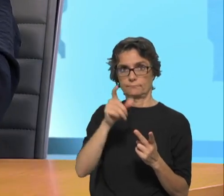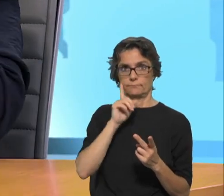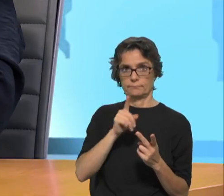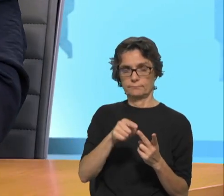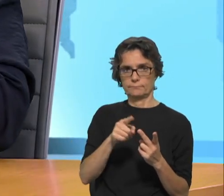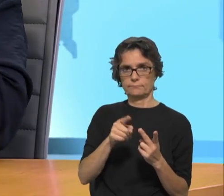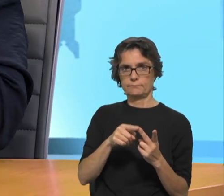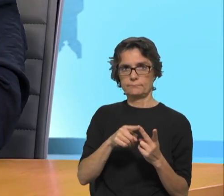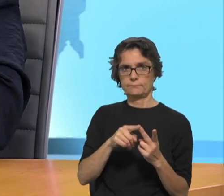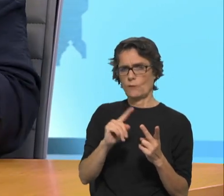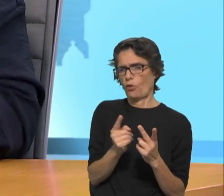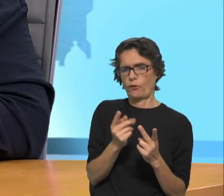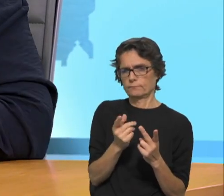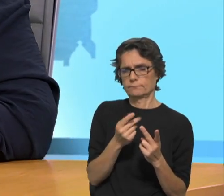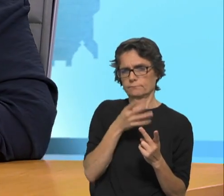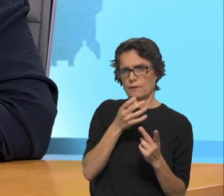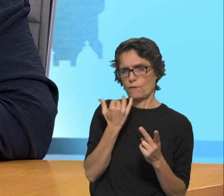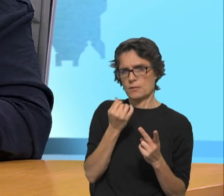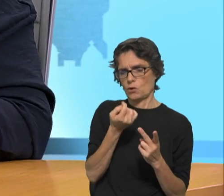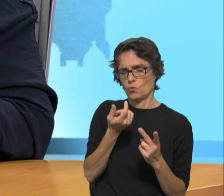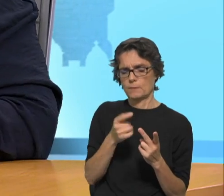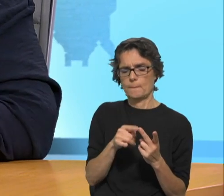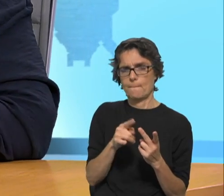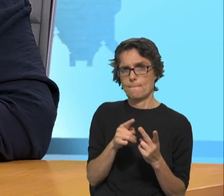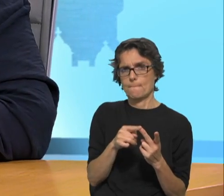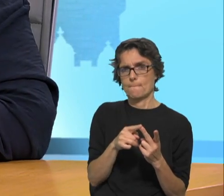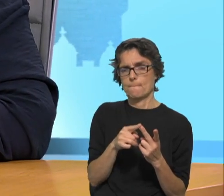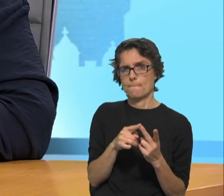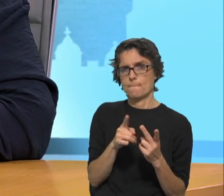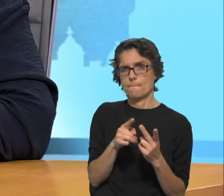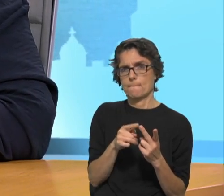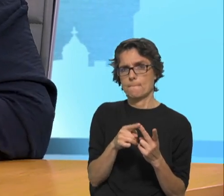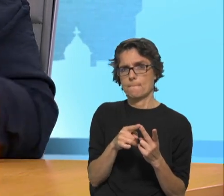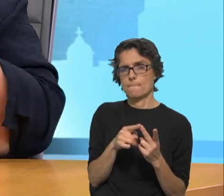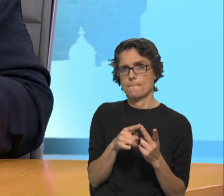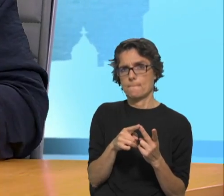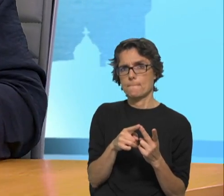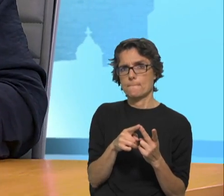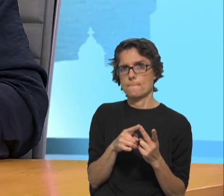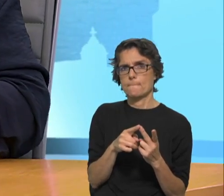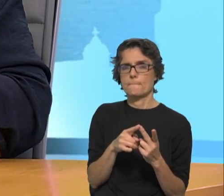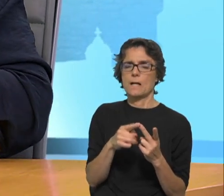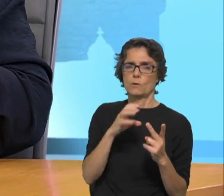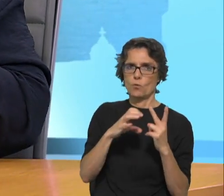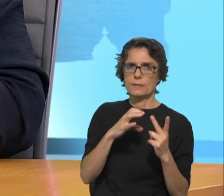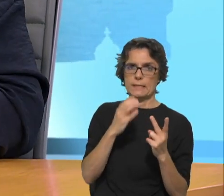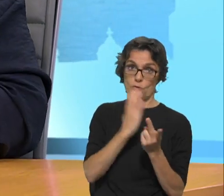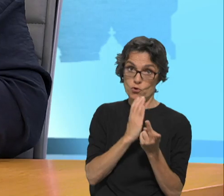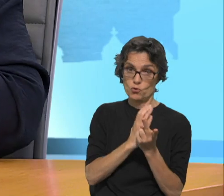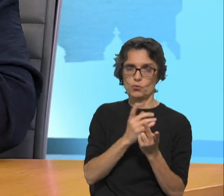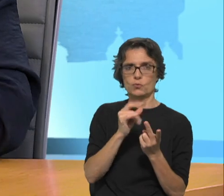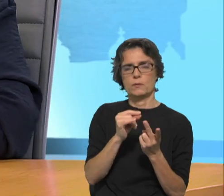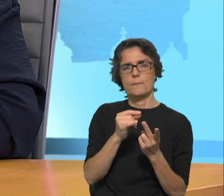dizer aqui uns currículos muito escuetos, mas formada em comunicação, mas está a fazer 2